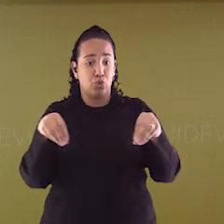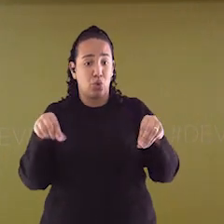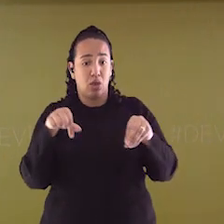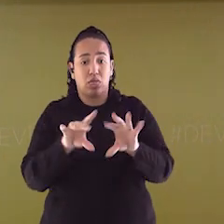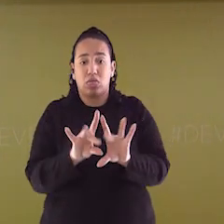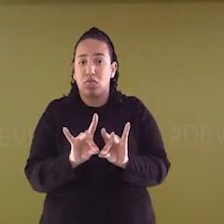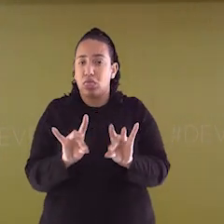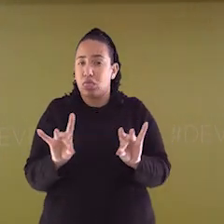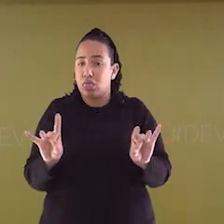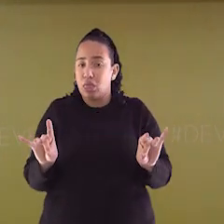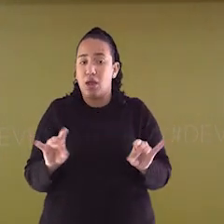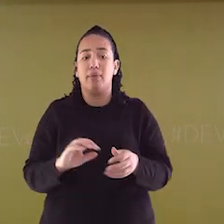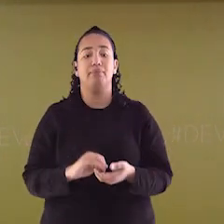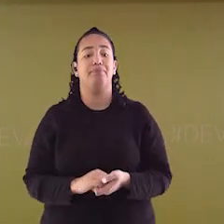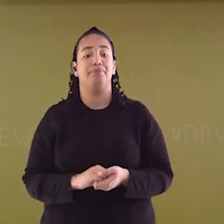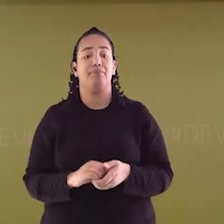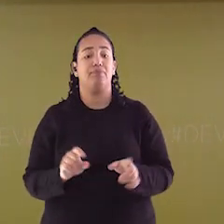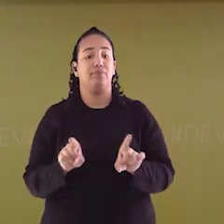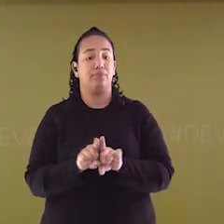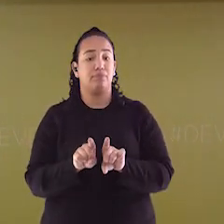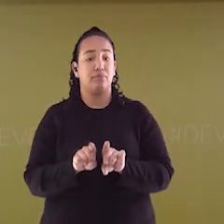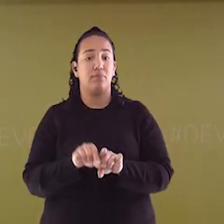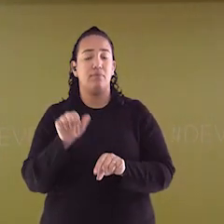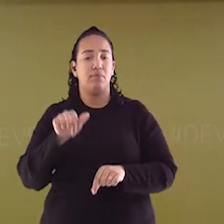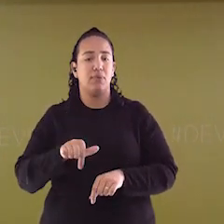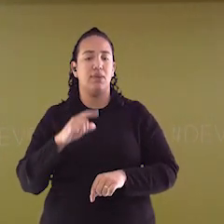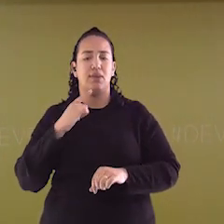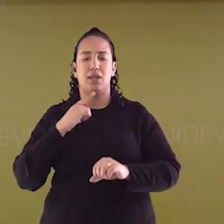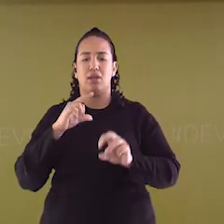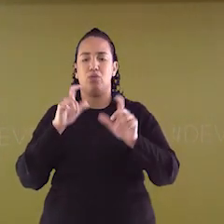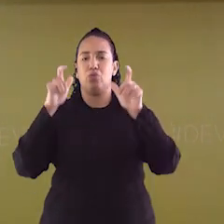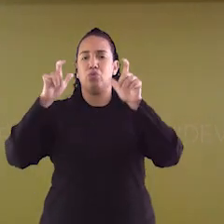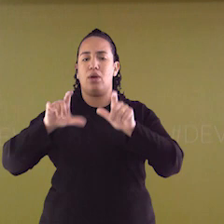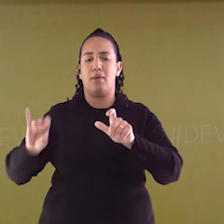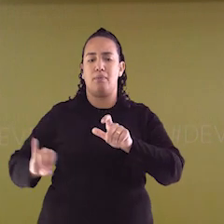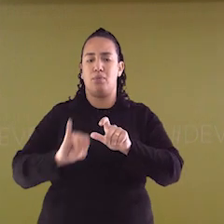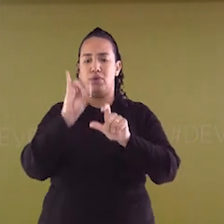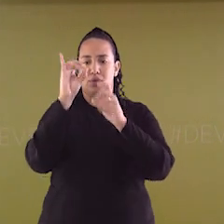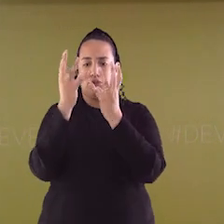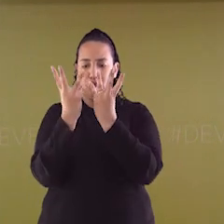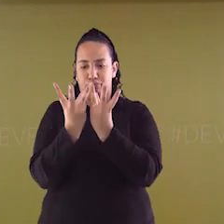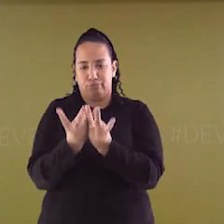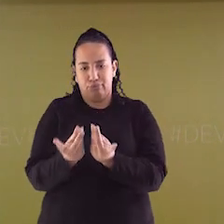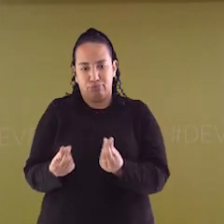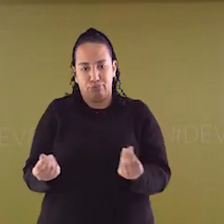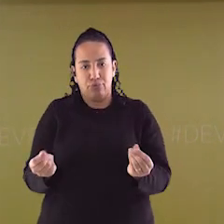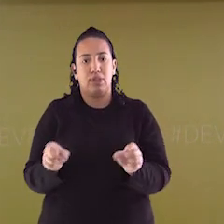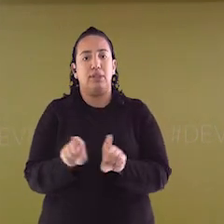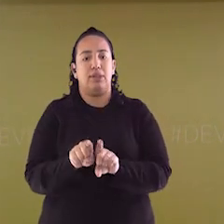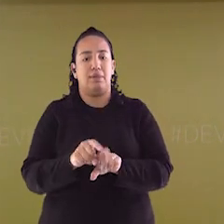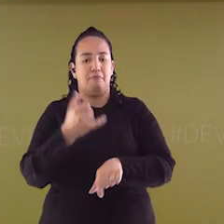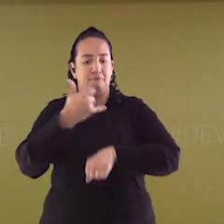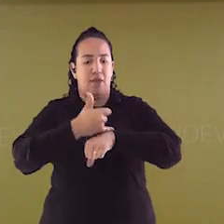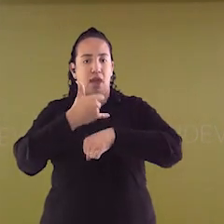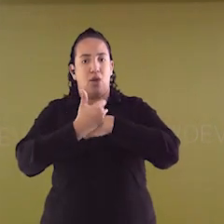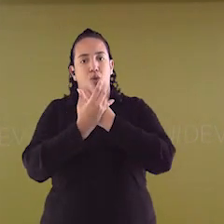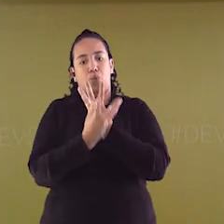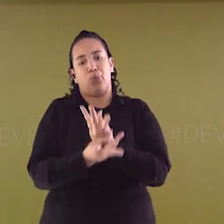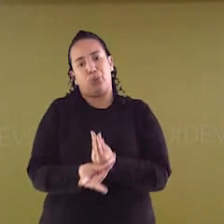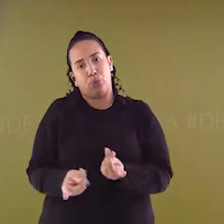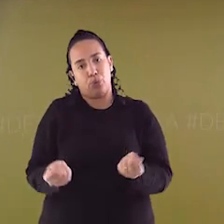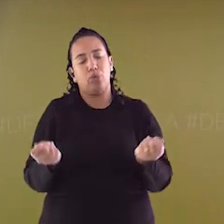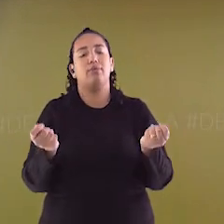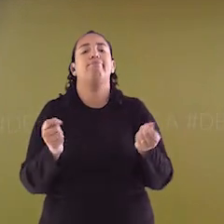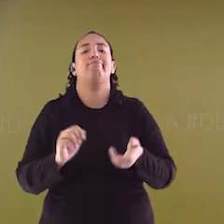a contaminação do subsolo, a corrosão de monumentos e até mesmo a corrosão das